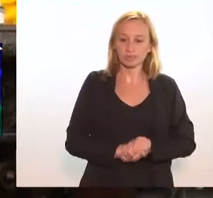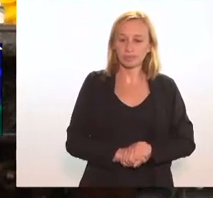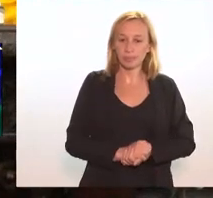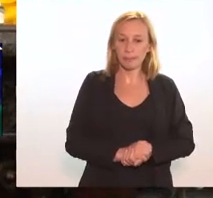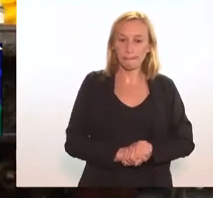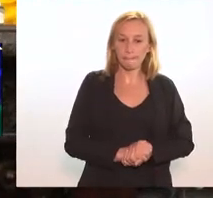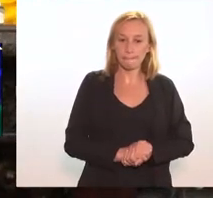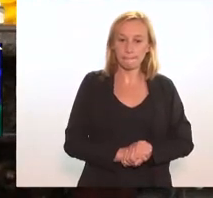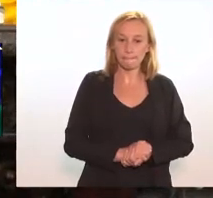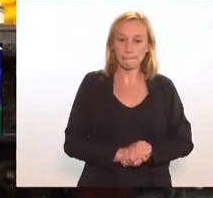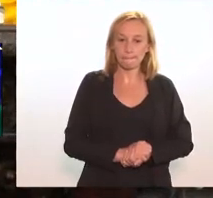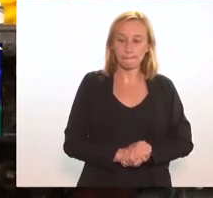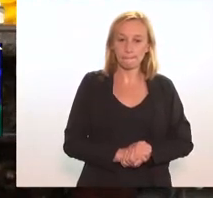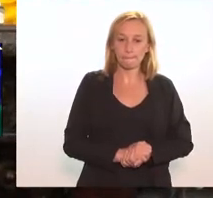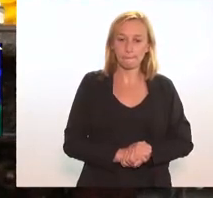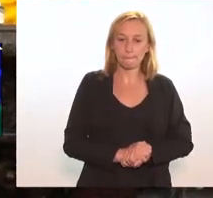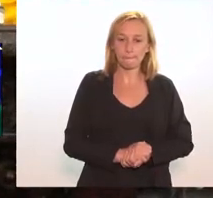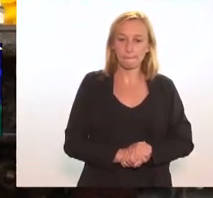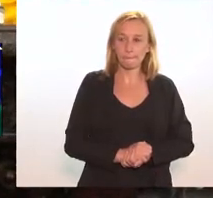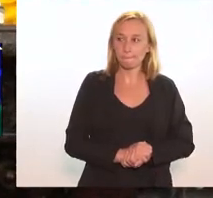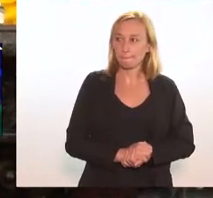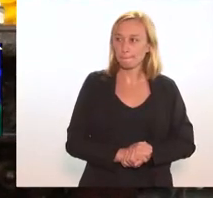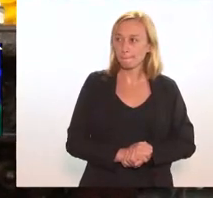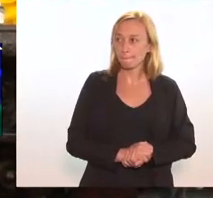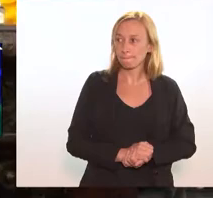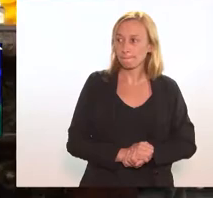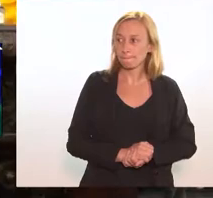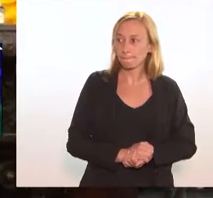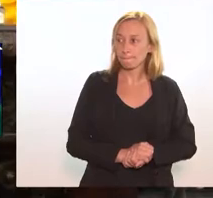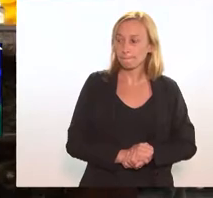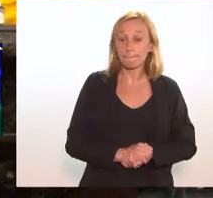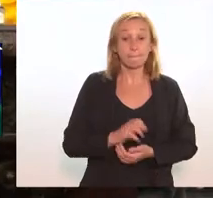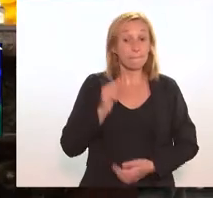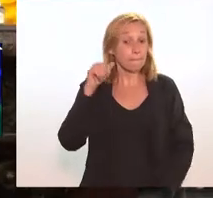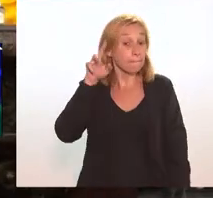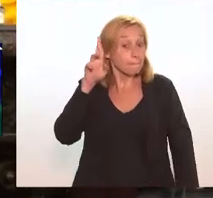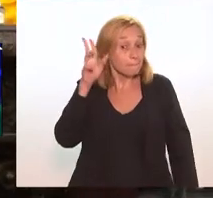Minha liderança maior. E não é que o Eliomar acertou?